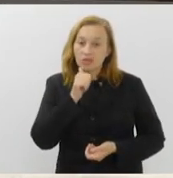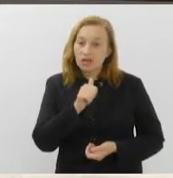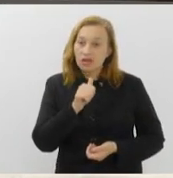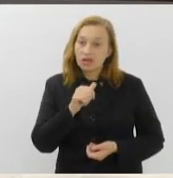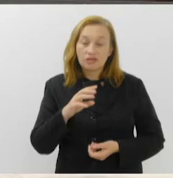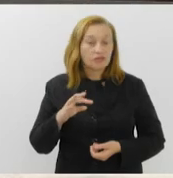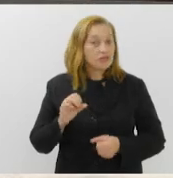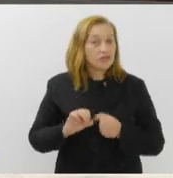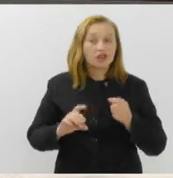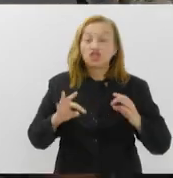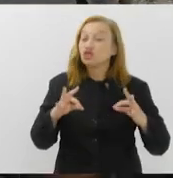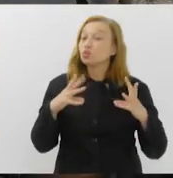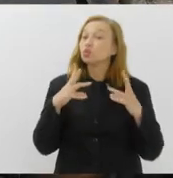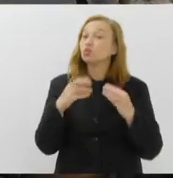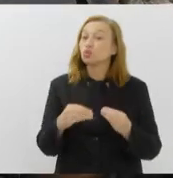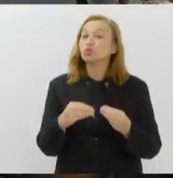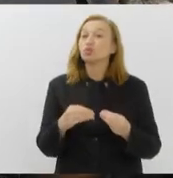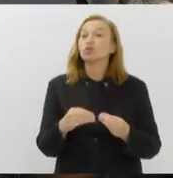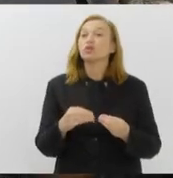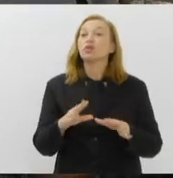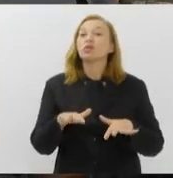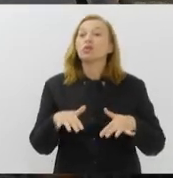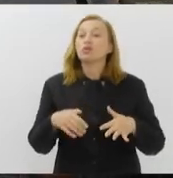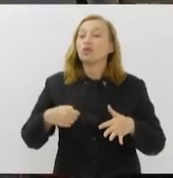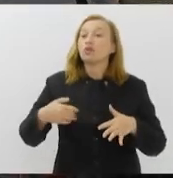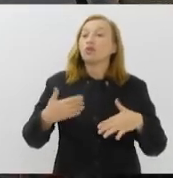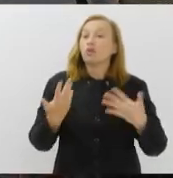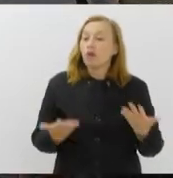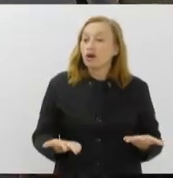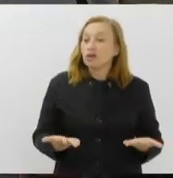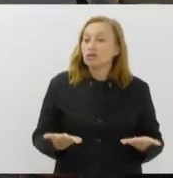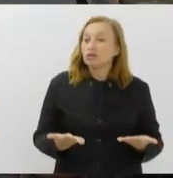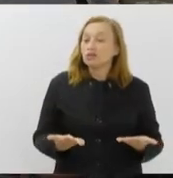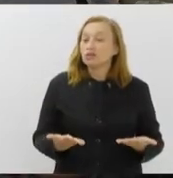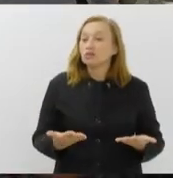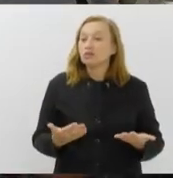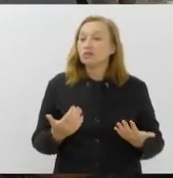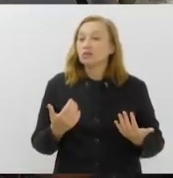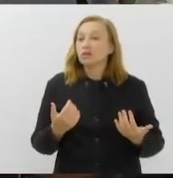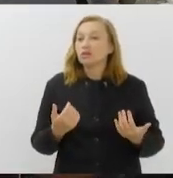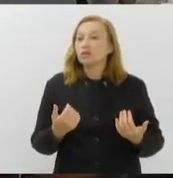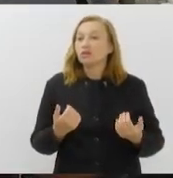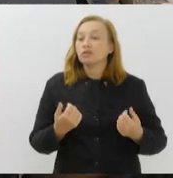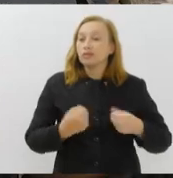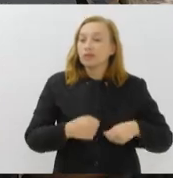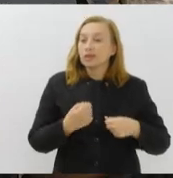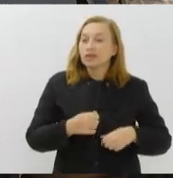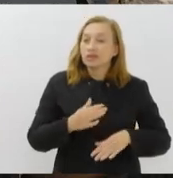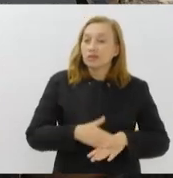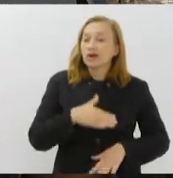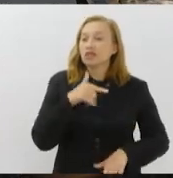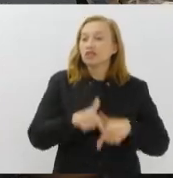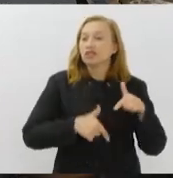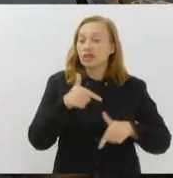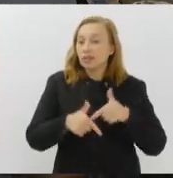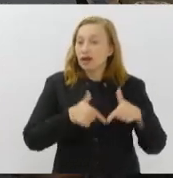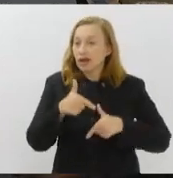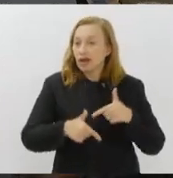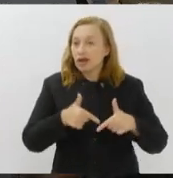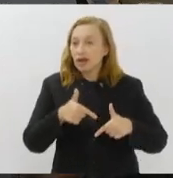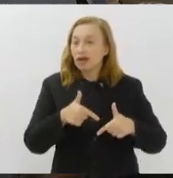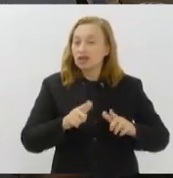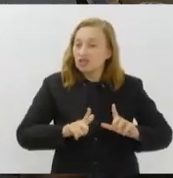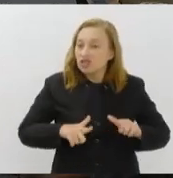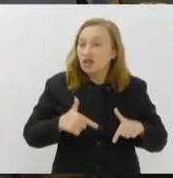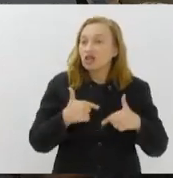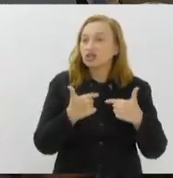30, quando, na busca, né, de mais espaços de comercialização, de insumos,